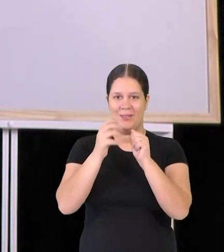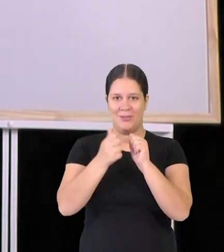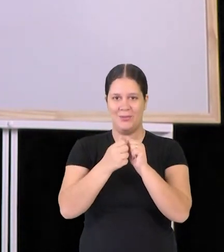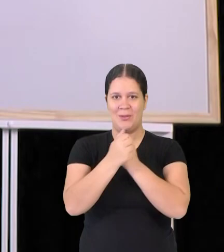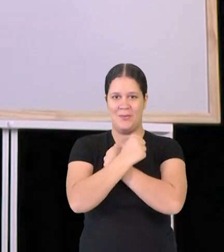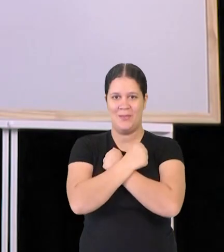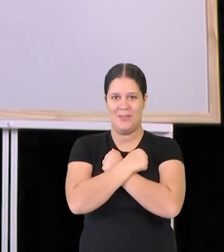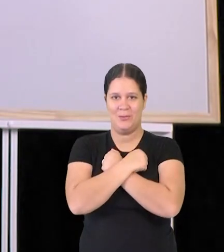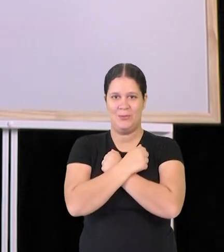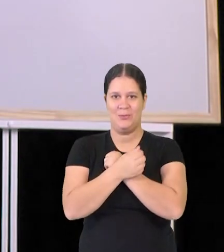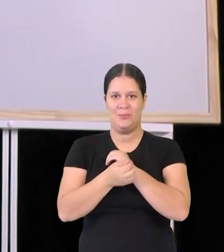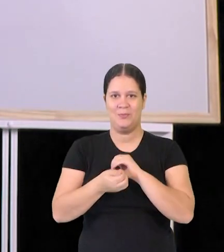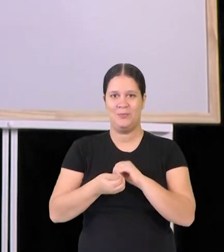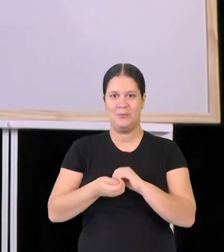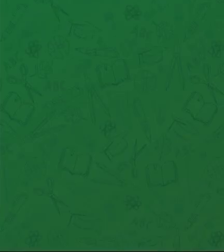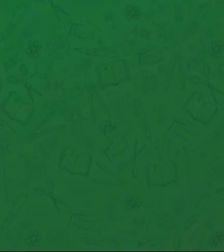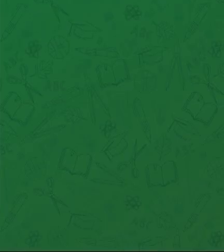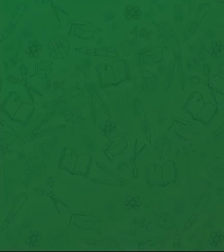Grande abraço.